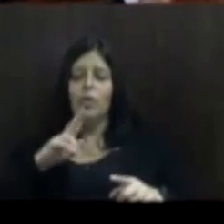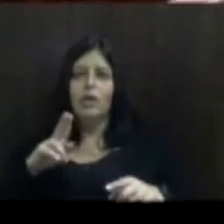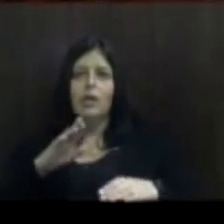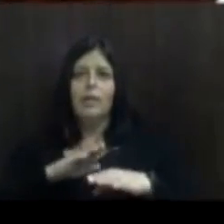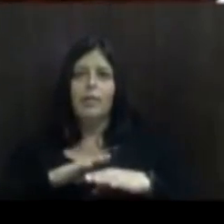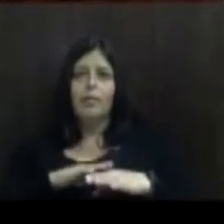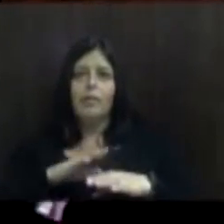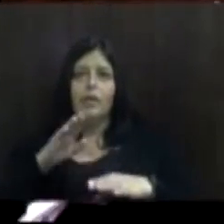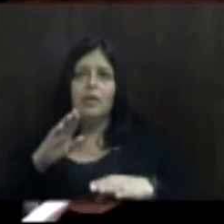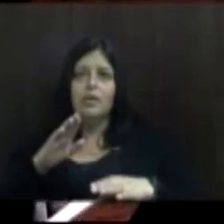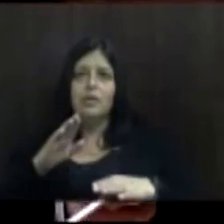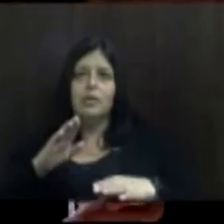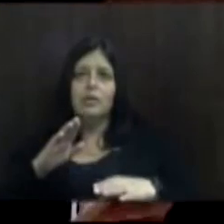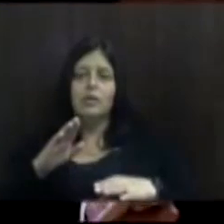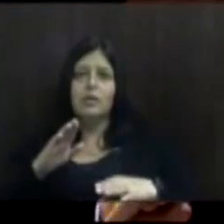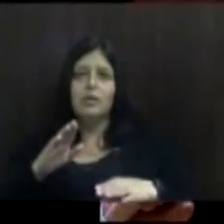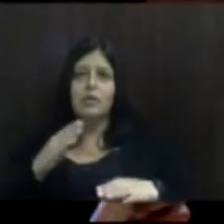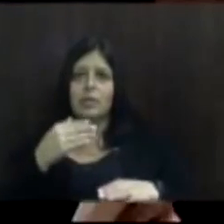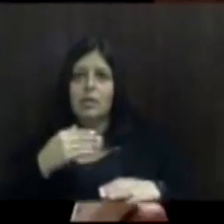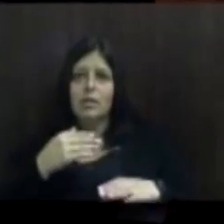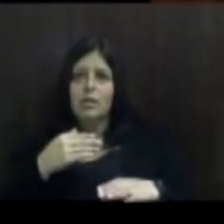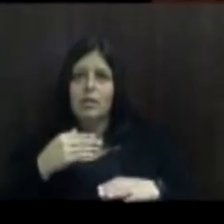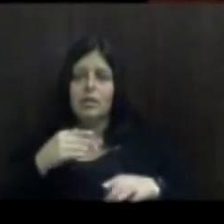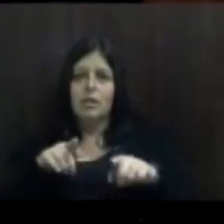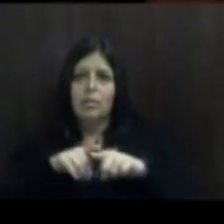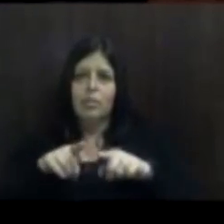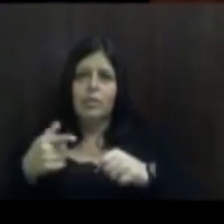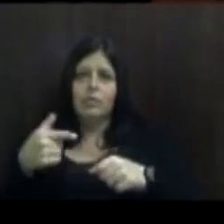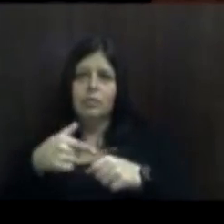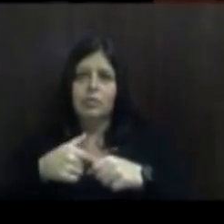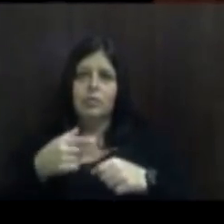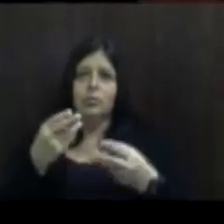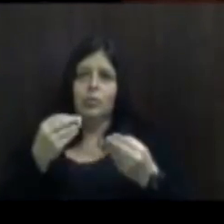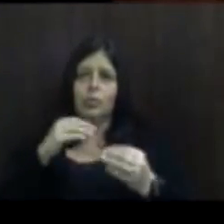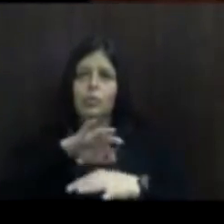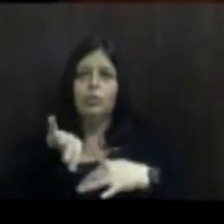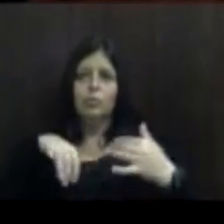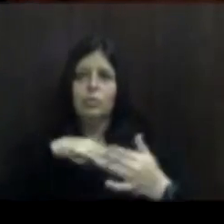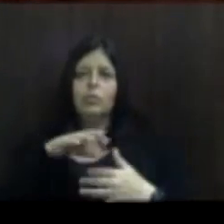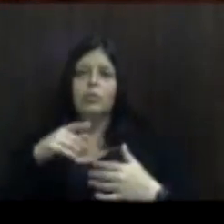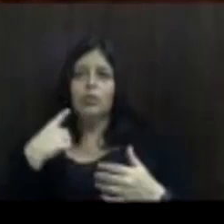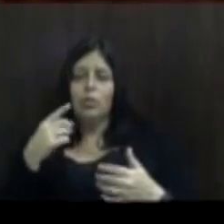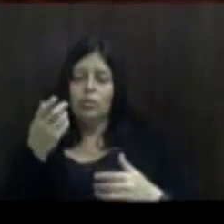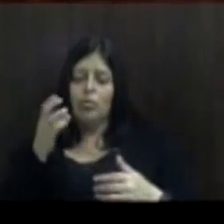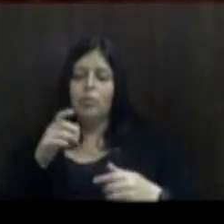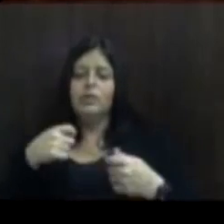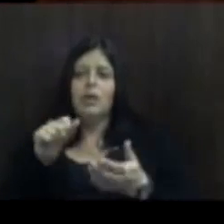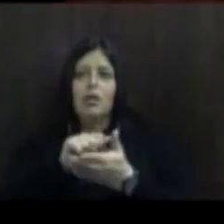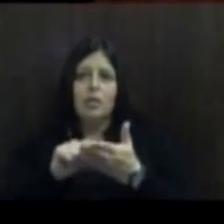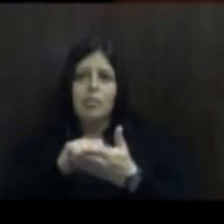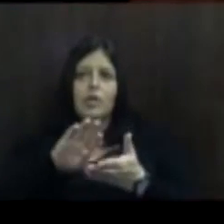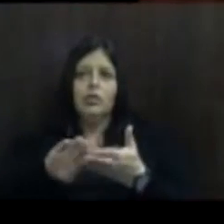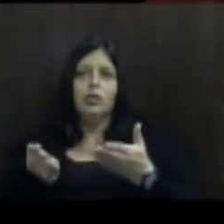da função pública que exerce os órgãos também a Petrobras sei dos escândalos sabemos somos contra nós temos que limpar e tirar